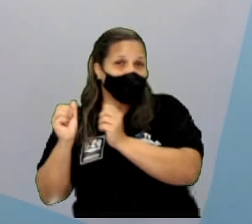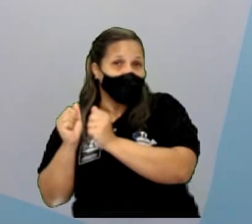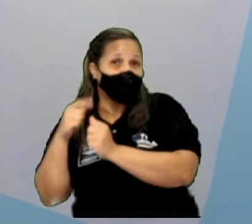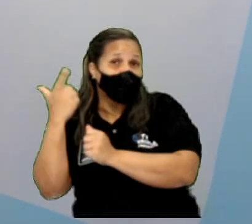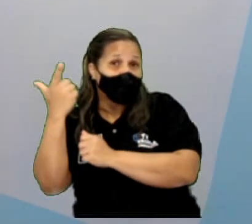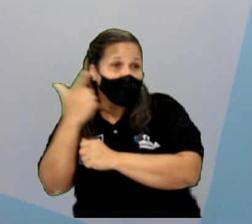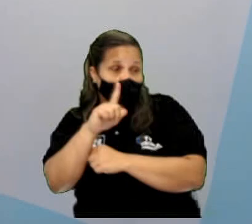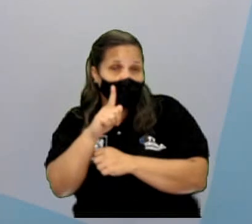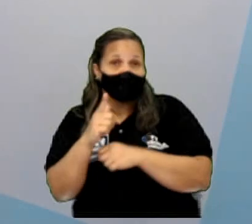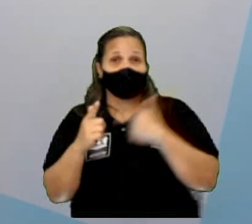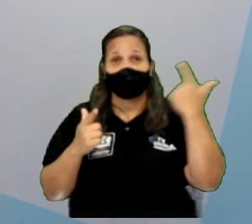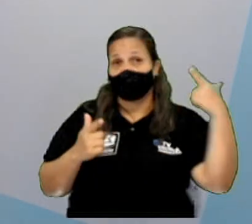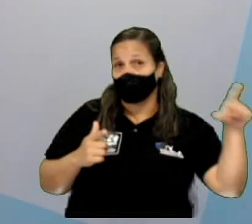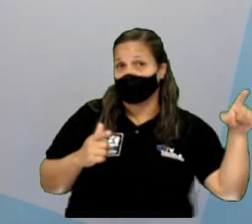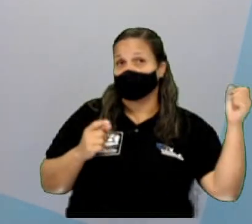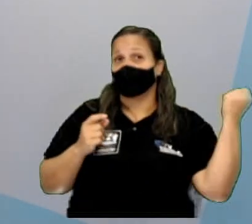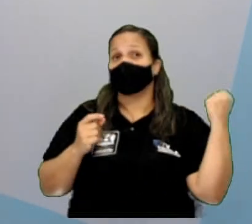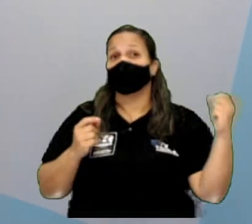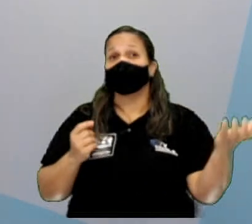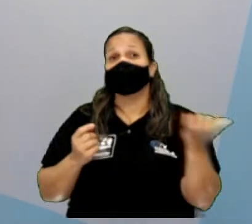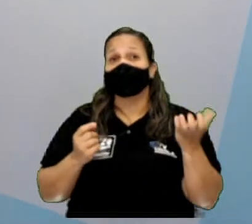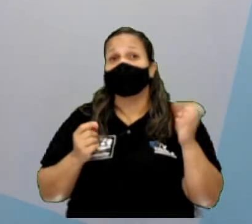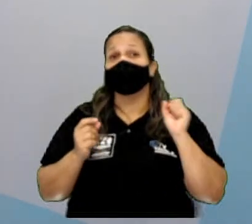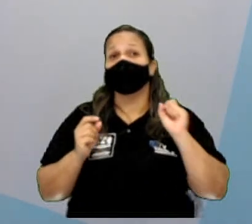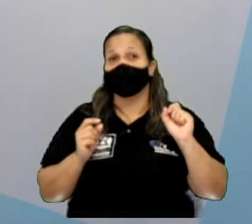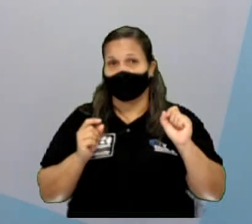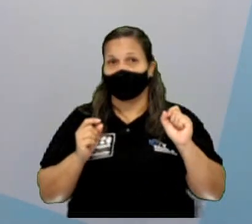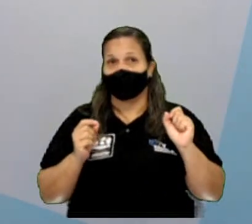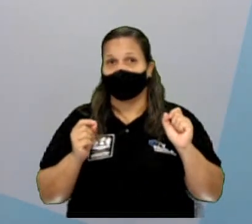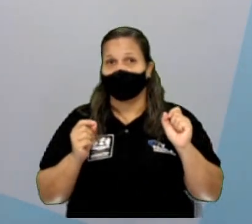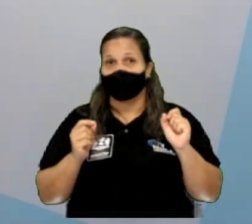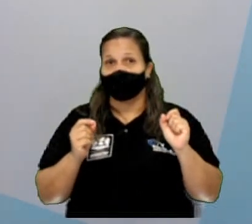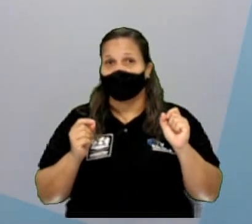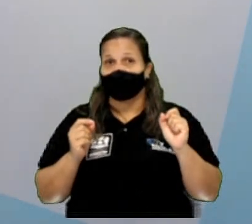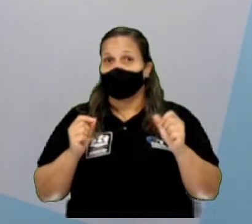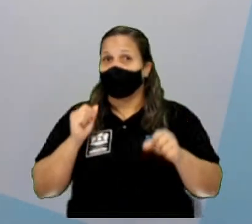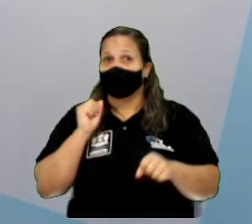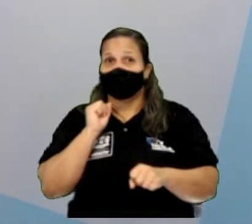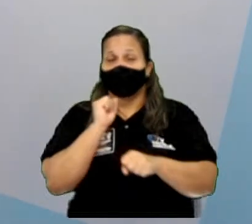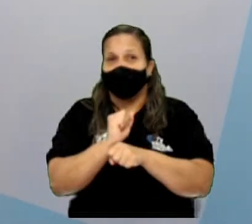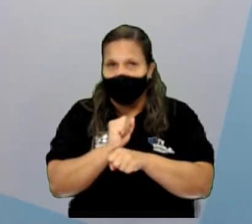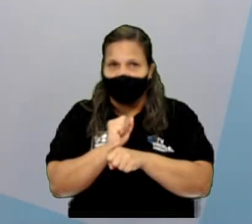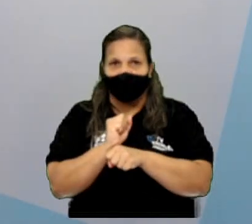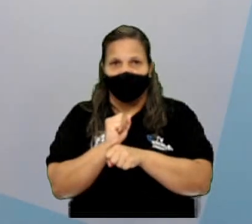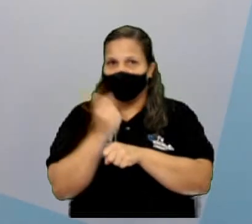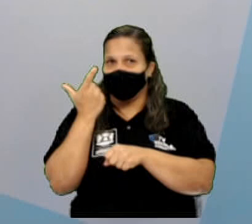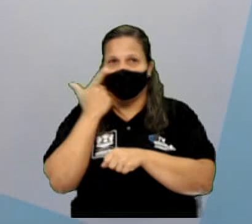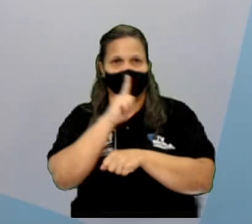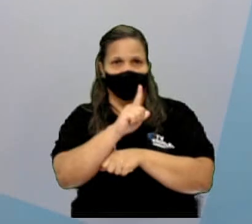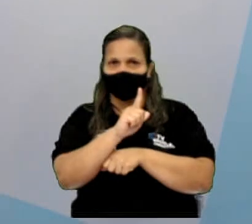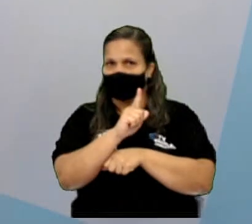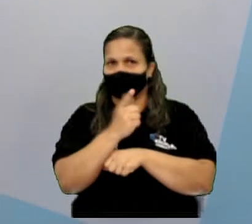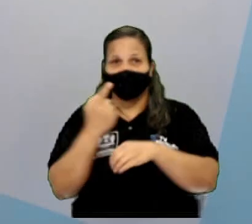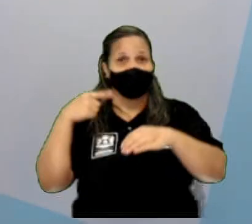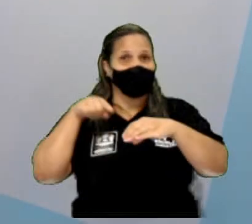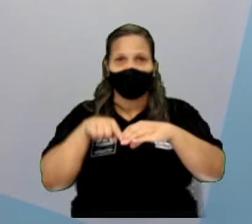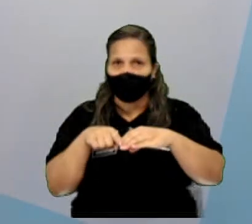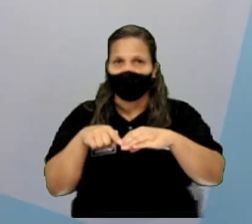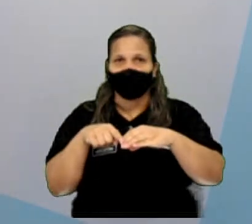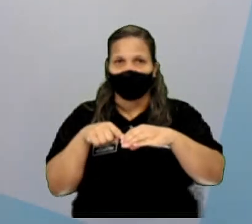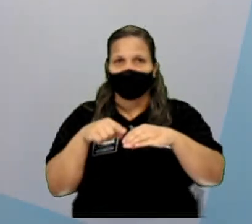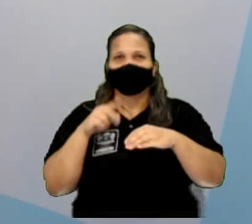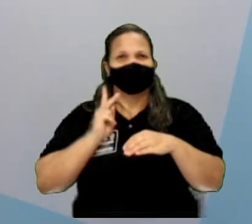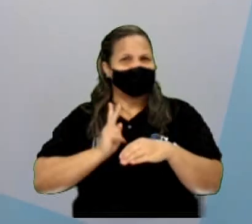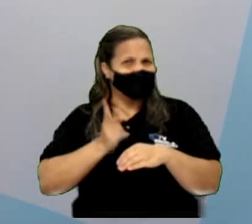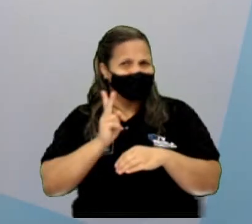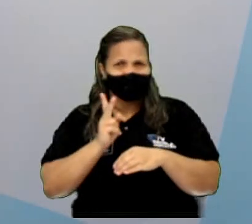equipe tenta avançar com a bola, a outra tenta impedir esse avanço. E enquanto uma equipe tenta marcar o gol, a